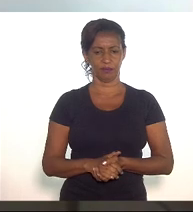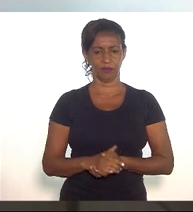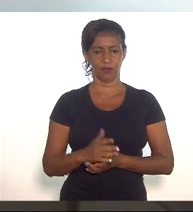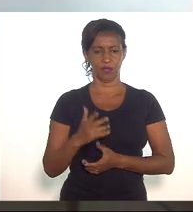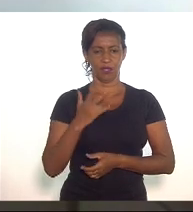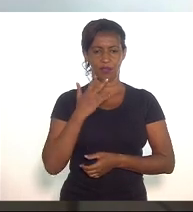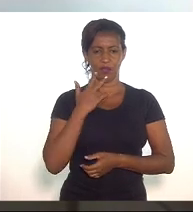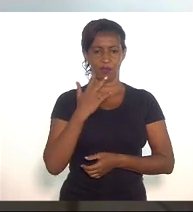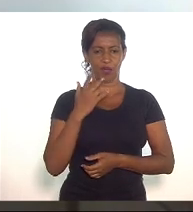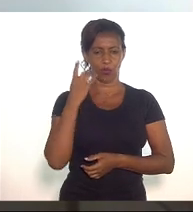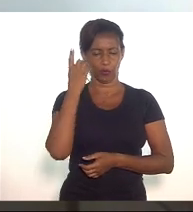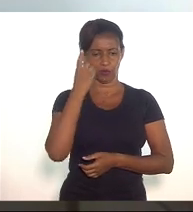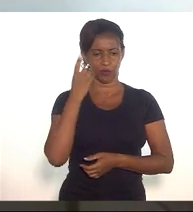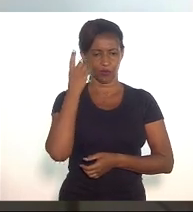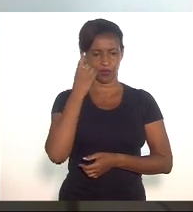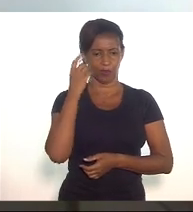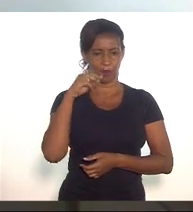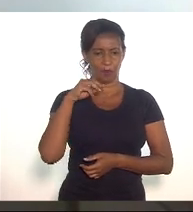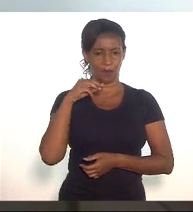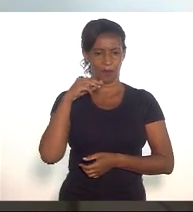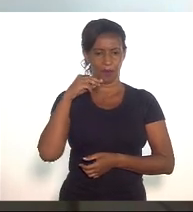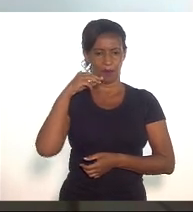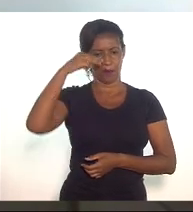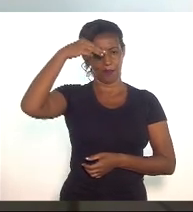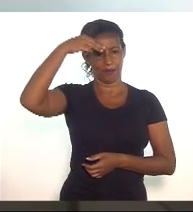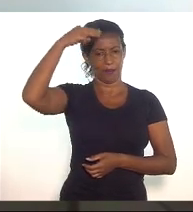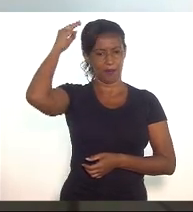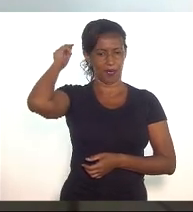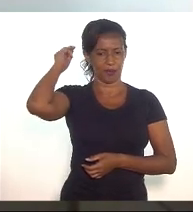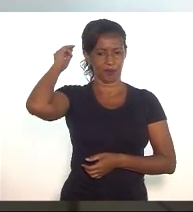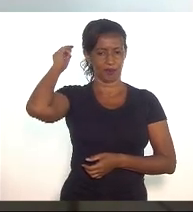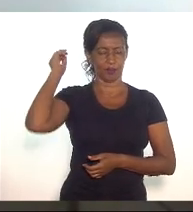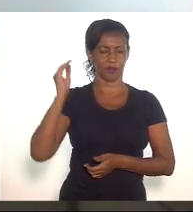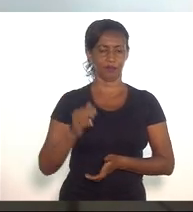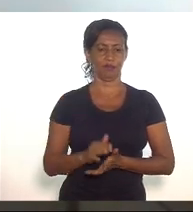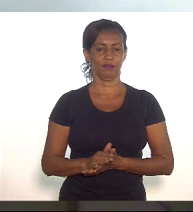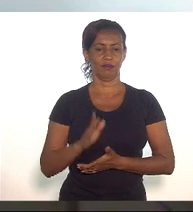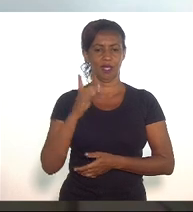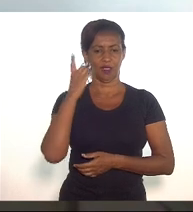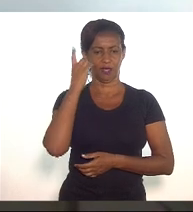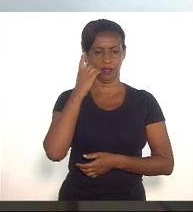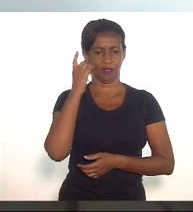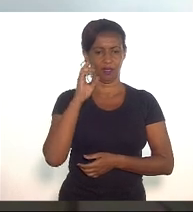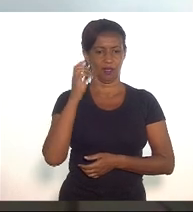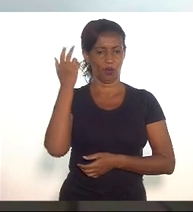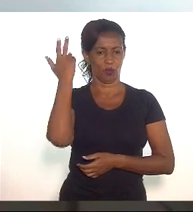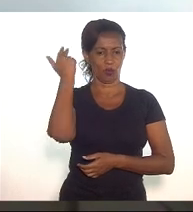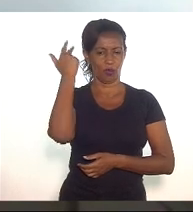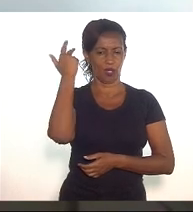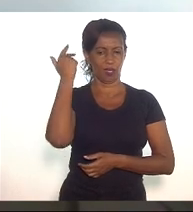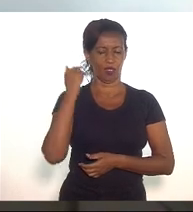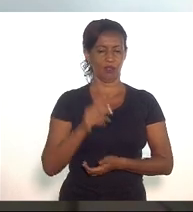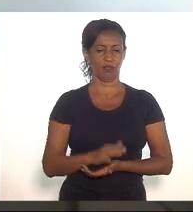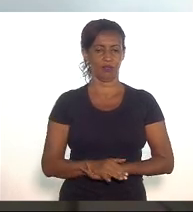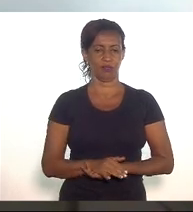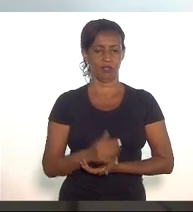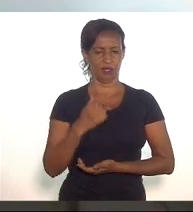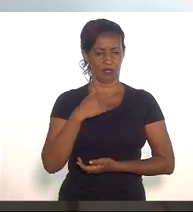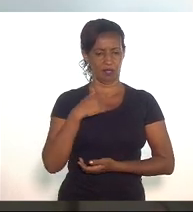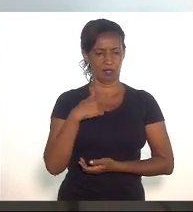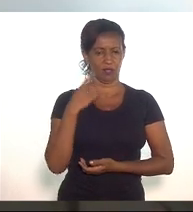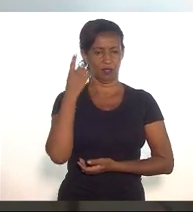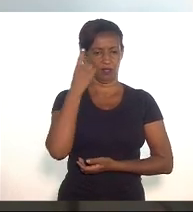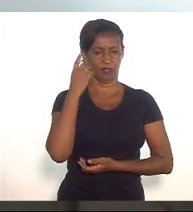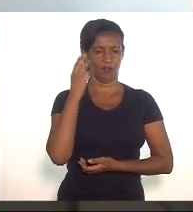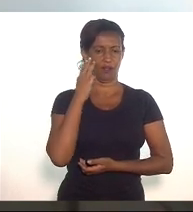pelo deputado Márcio Pacheco, né? Mas deputado Eliomar Coelho, eu,